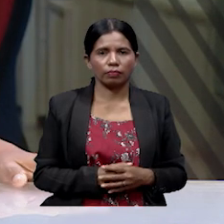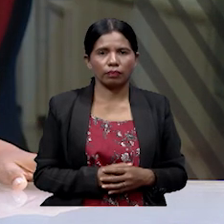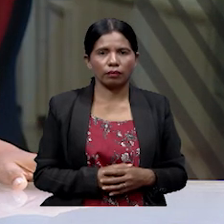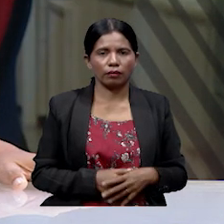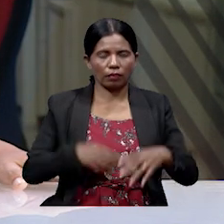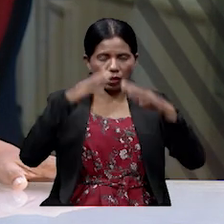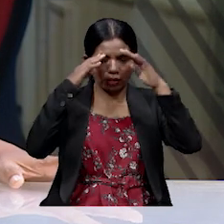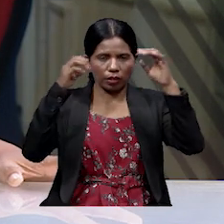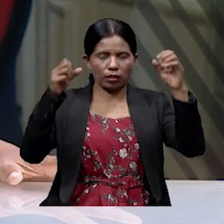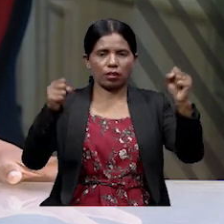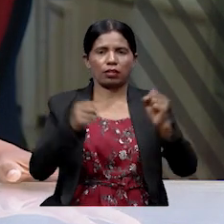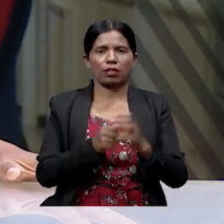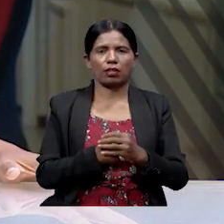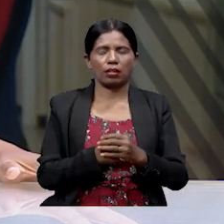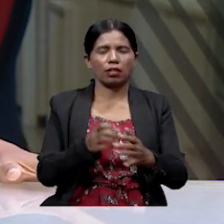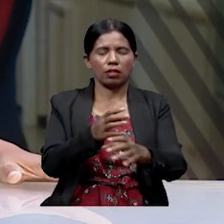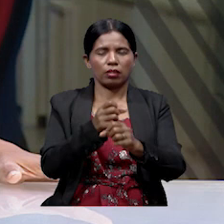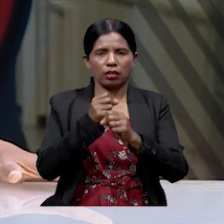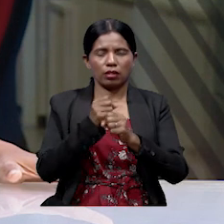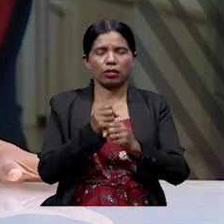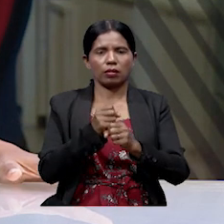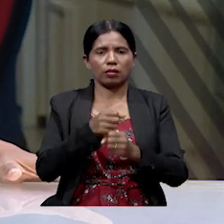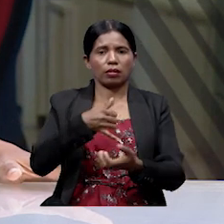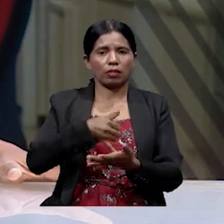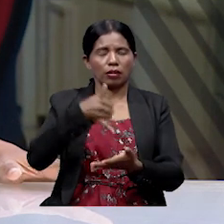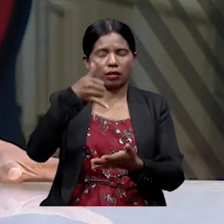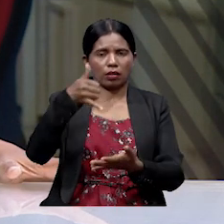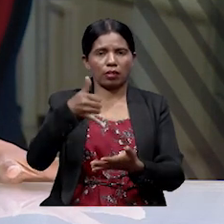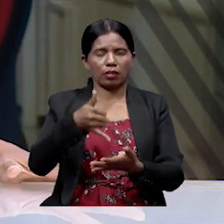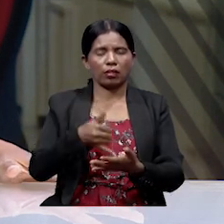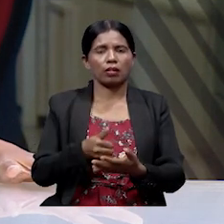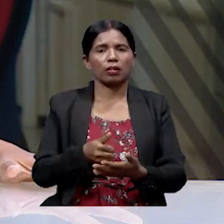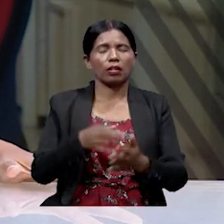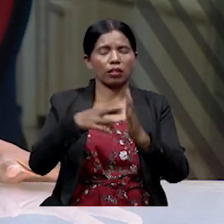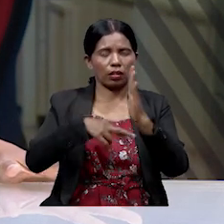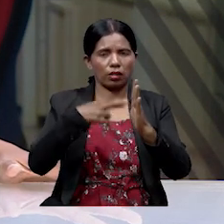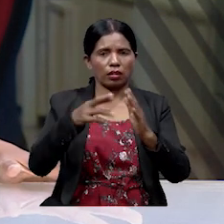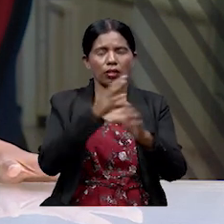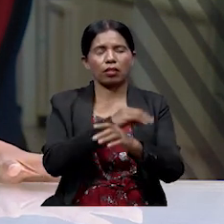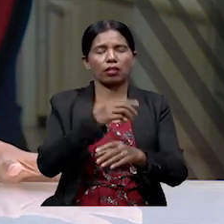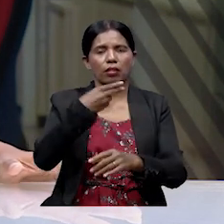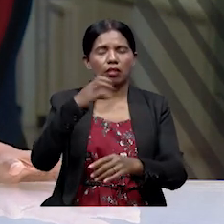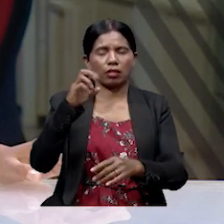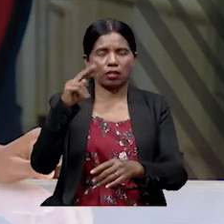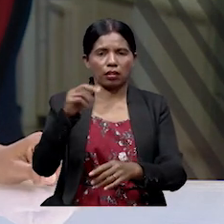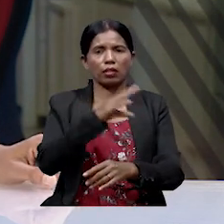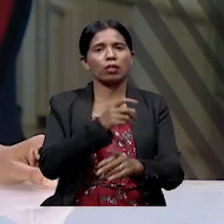Presidente da República cessante, cimo com decoração grande colar da Ordem do Infante Dom Henrique, Rússia e Portugal.